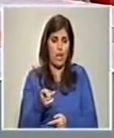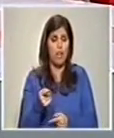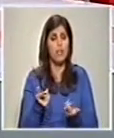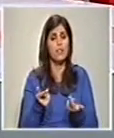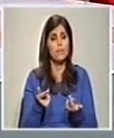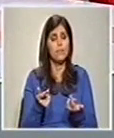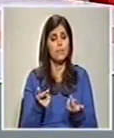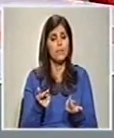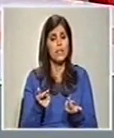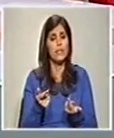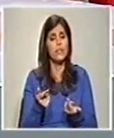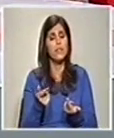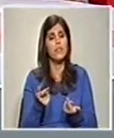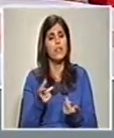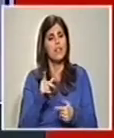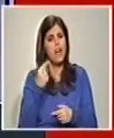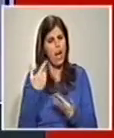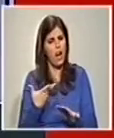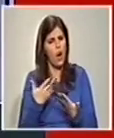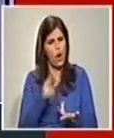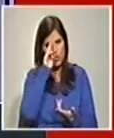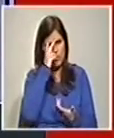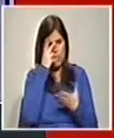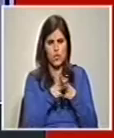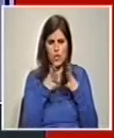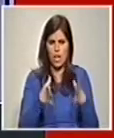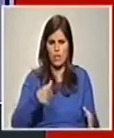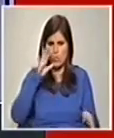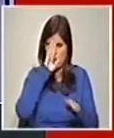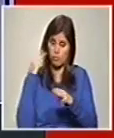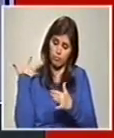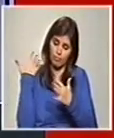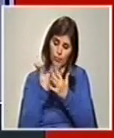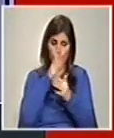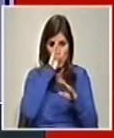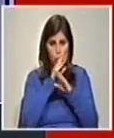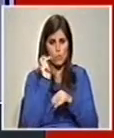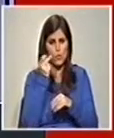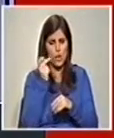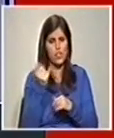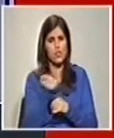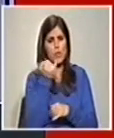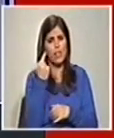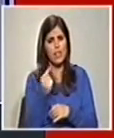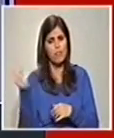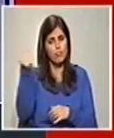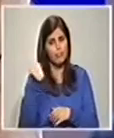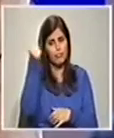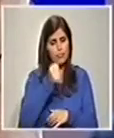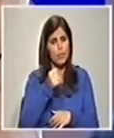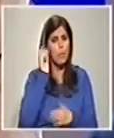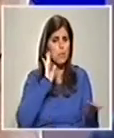mas e tem havido um esforço muito grande nos últimos anos destas instituições de terem pessoal mais especializado.